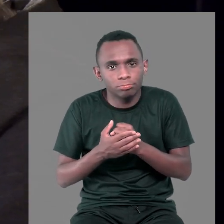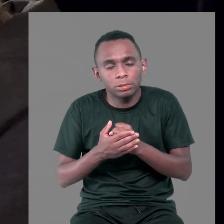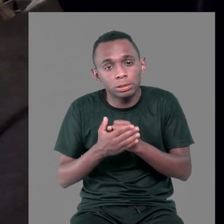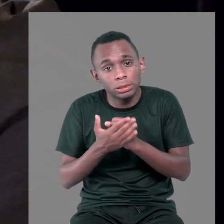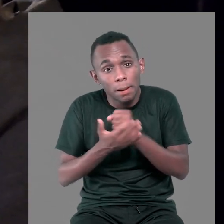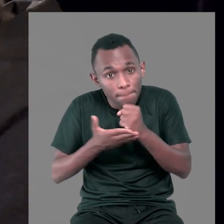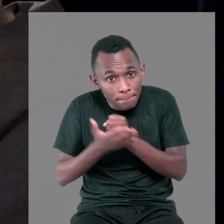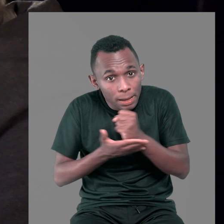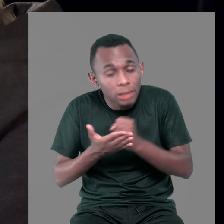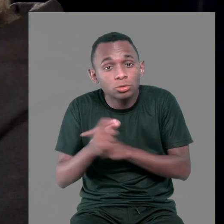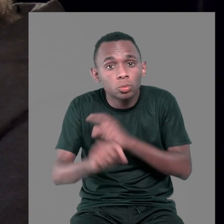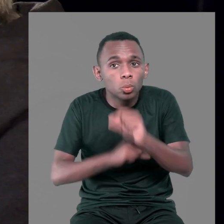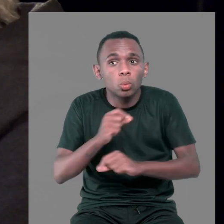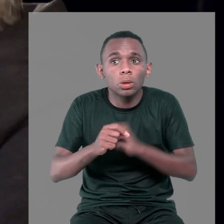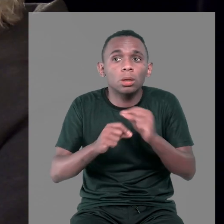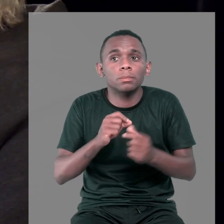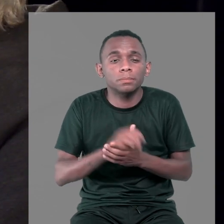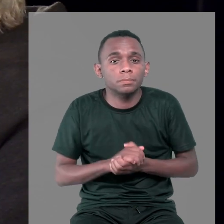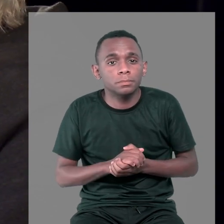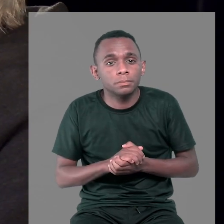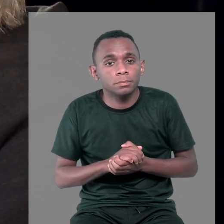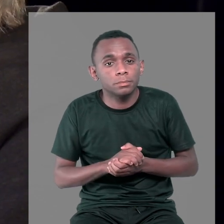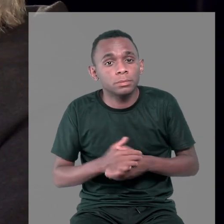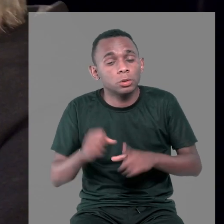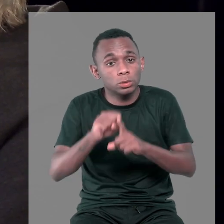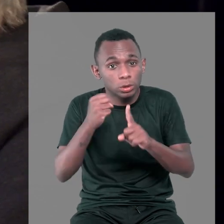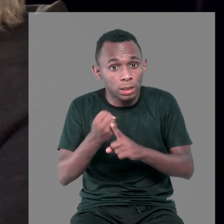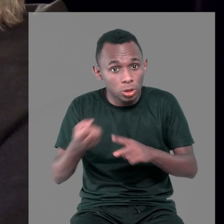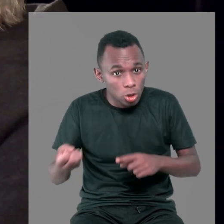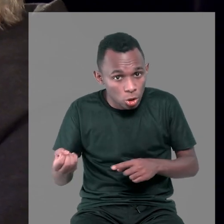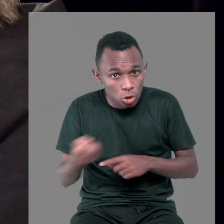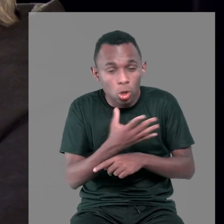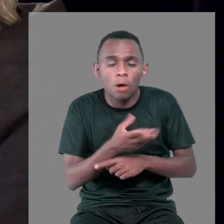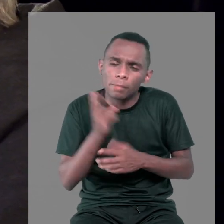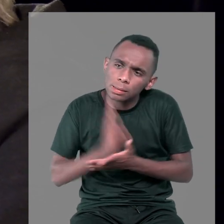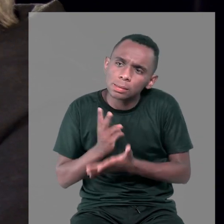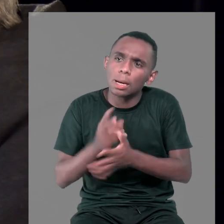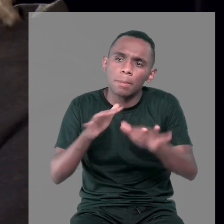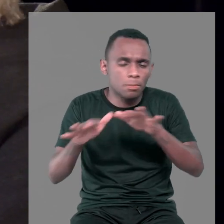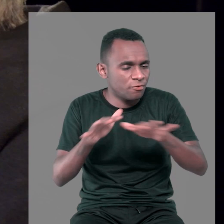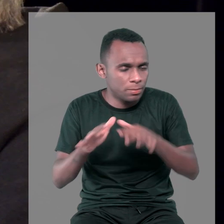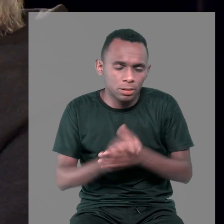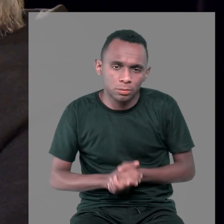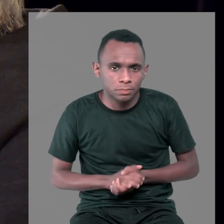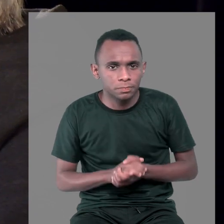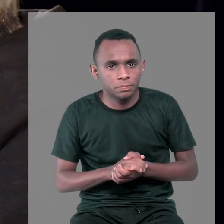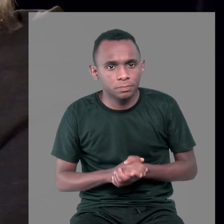ela também é suscetível da sua negação. Por isso que eu falei da ideologia como o